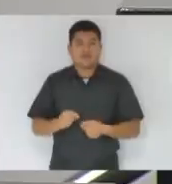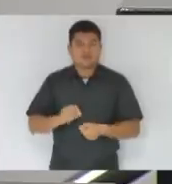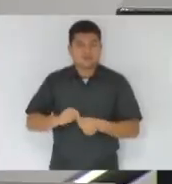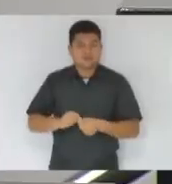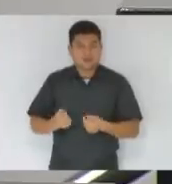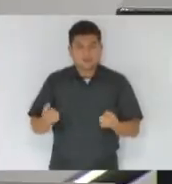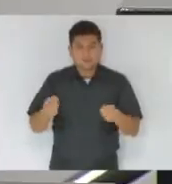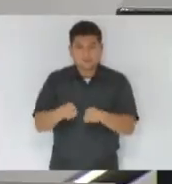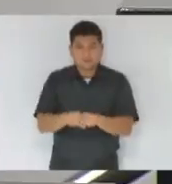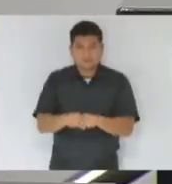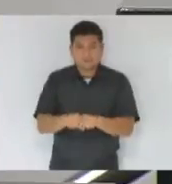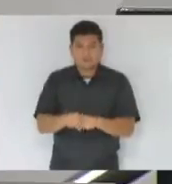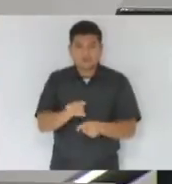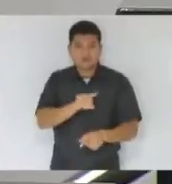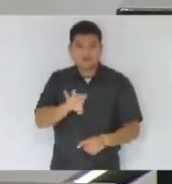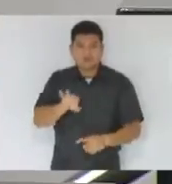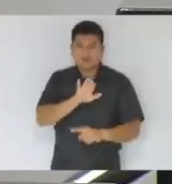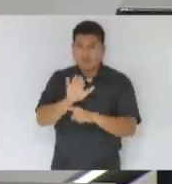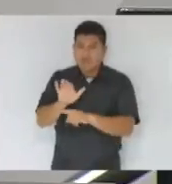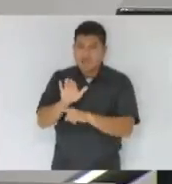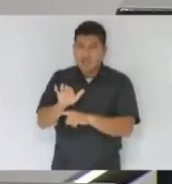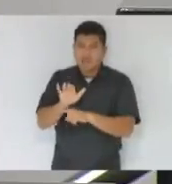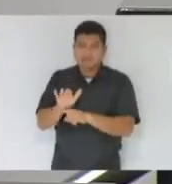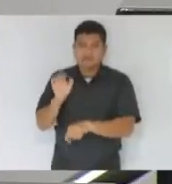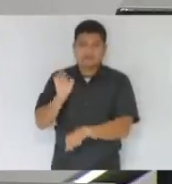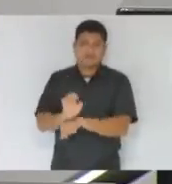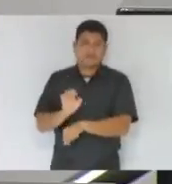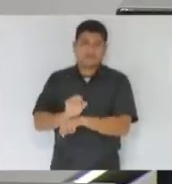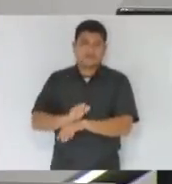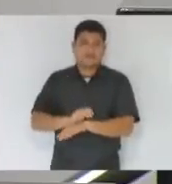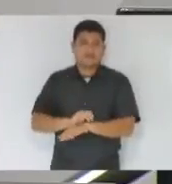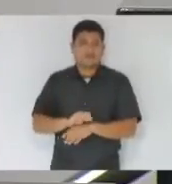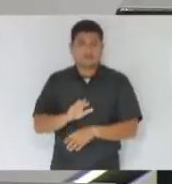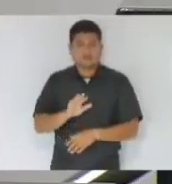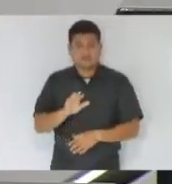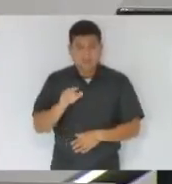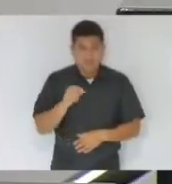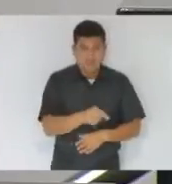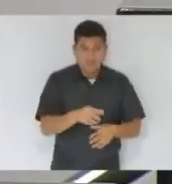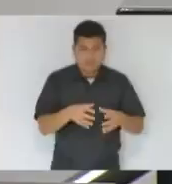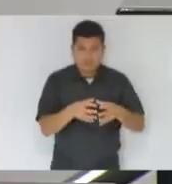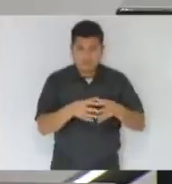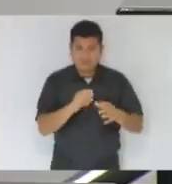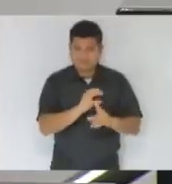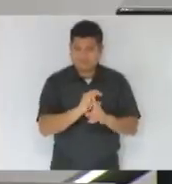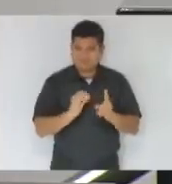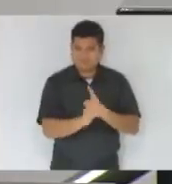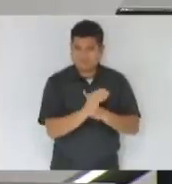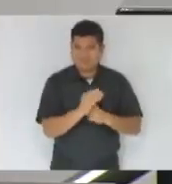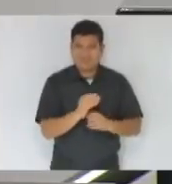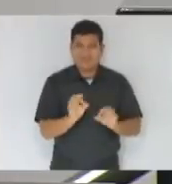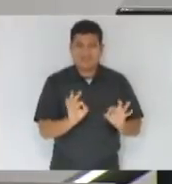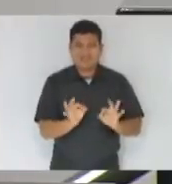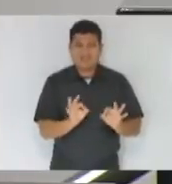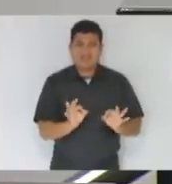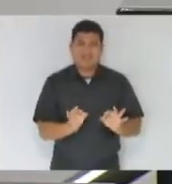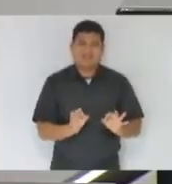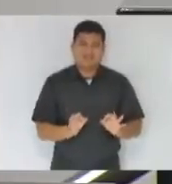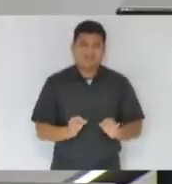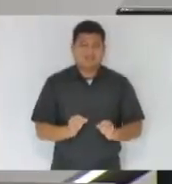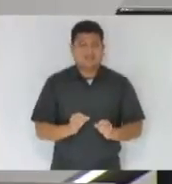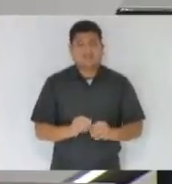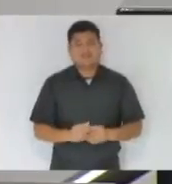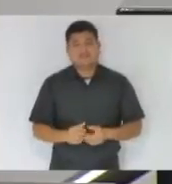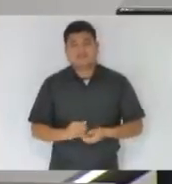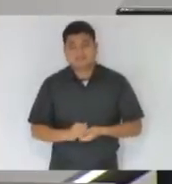só ao encontro de benefício do estado e não daquela comunidade local em relacionada às associações de